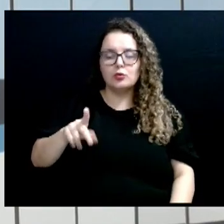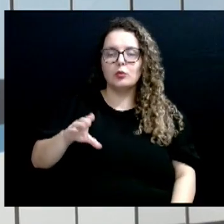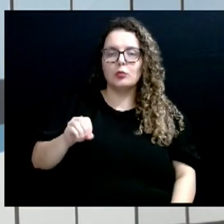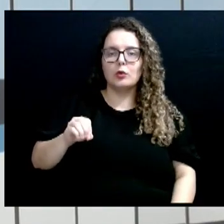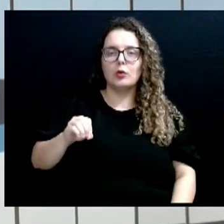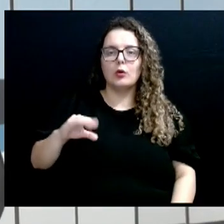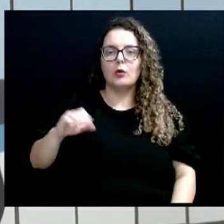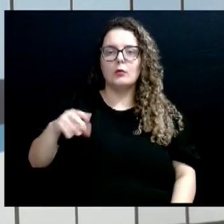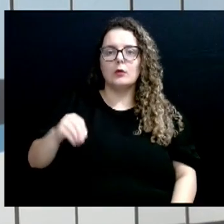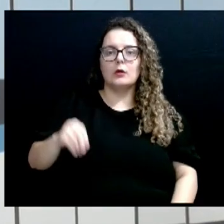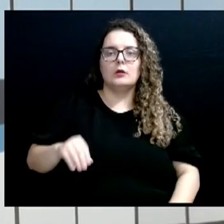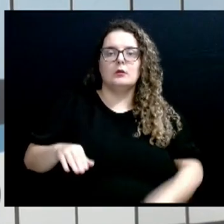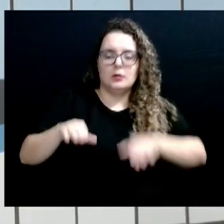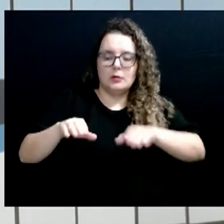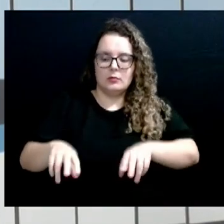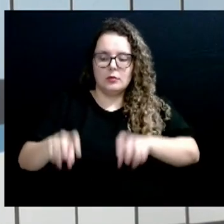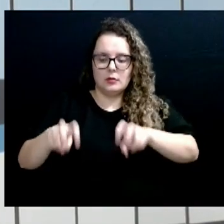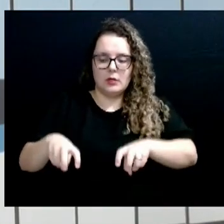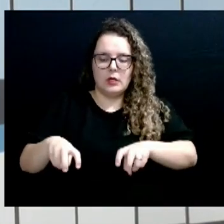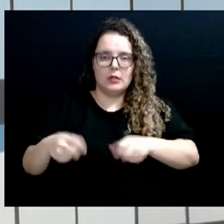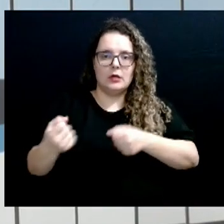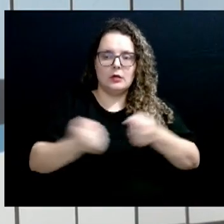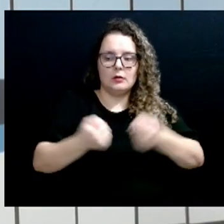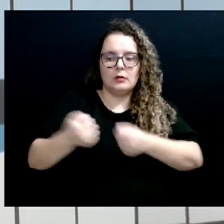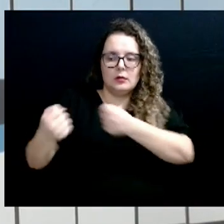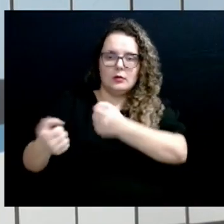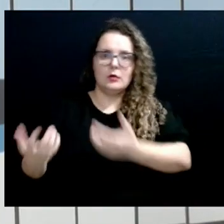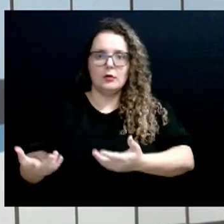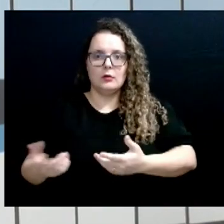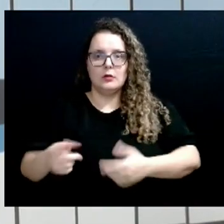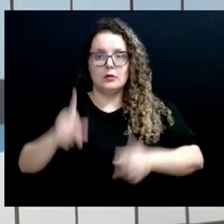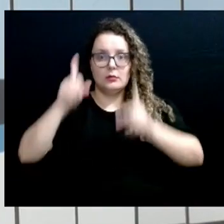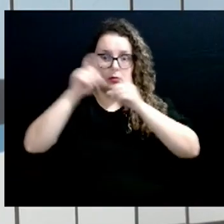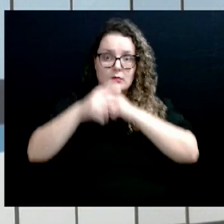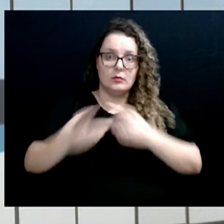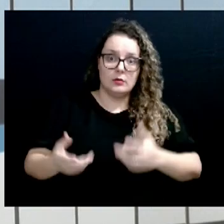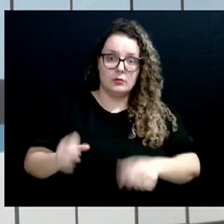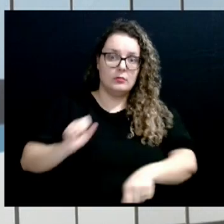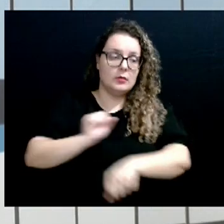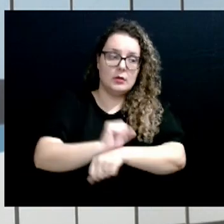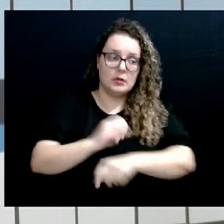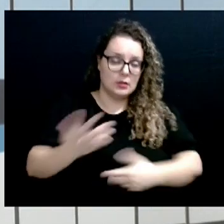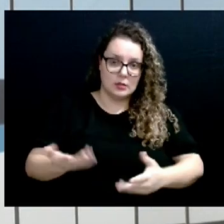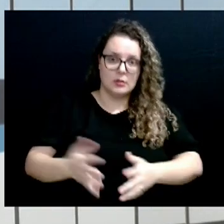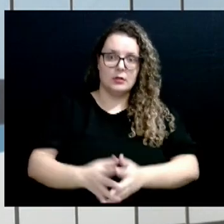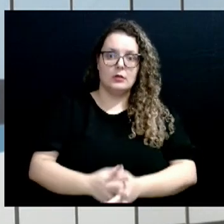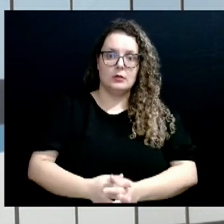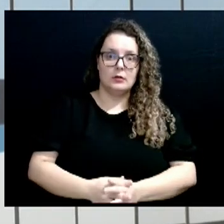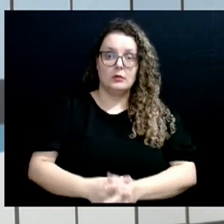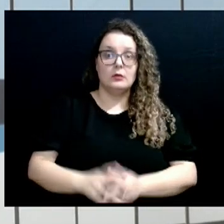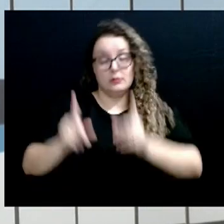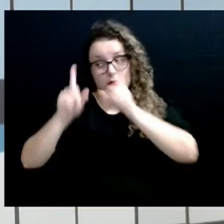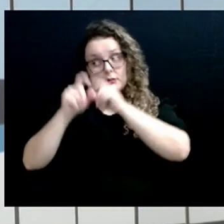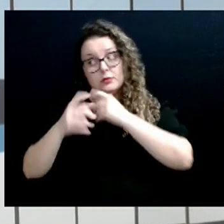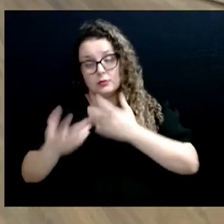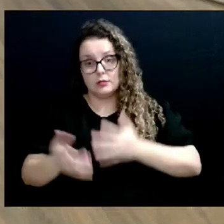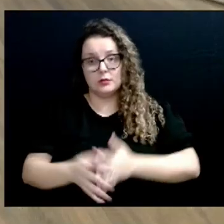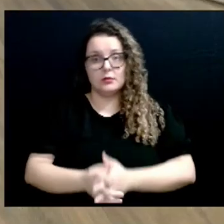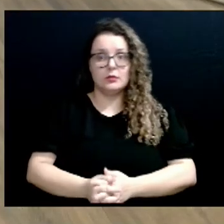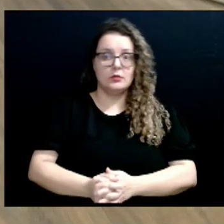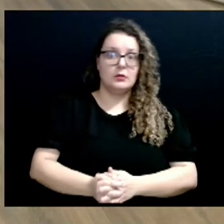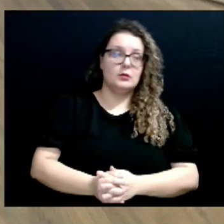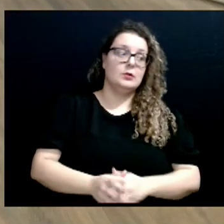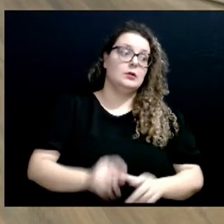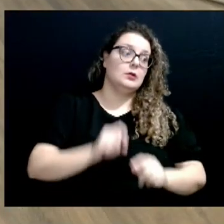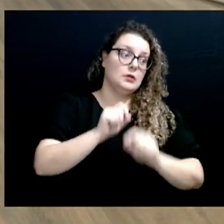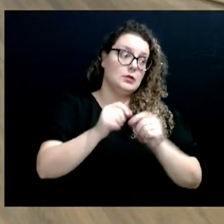ser muito difícil o instrutor fazer alguma manobra para conseguir segurar esse carro, entendeu? Parar o carro, enfim. É bem complicado. E aí quem vai ser o responsável, né,